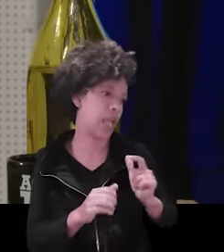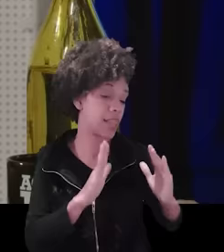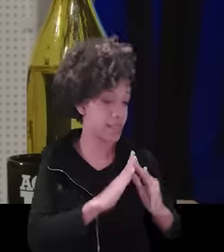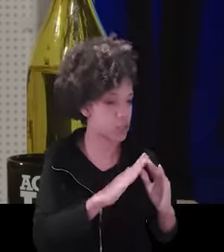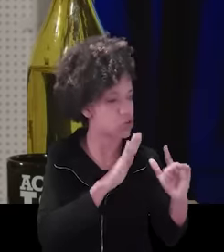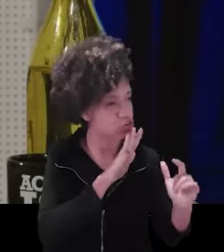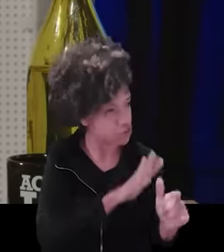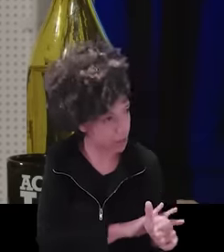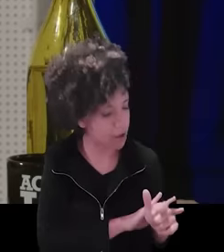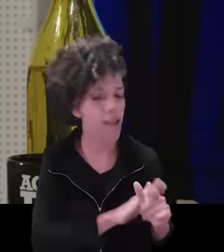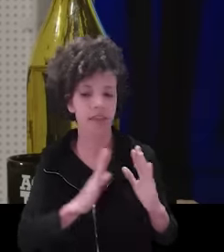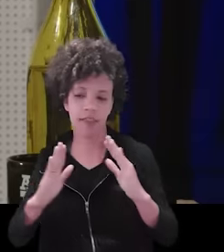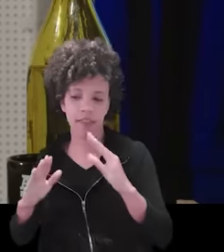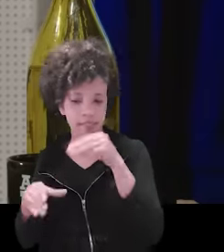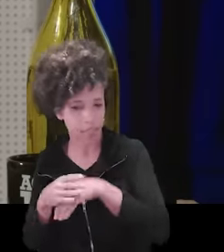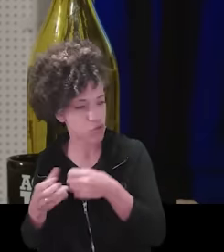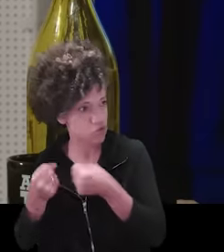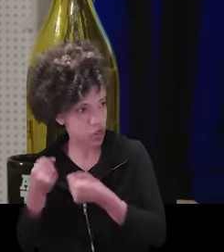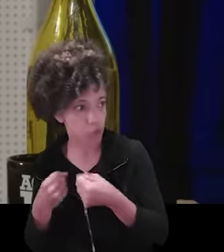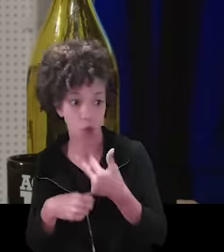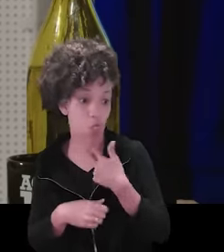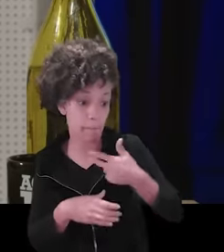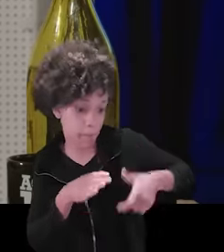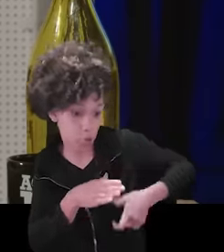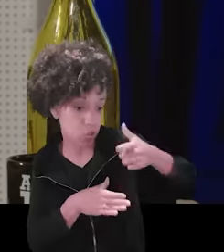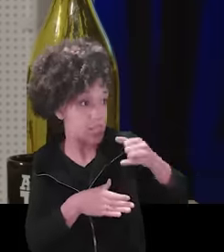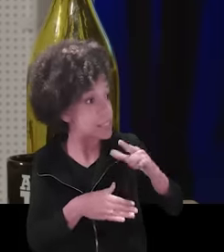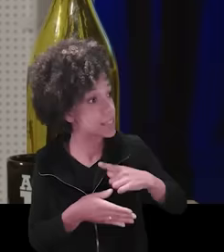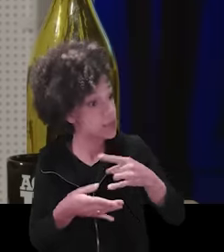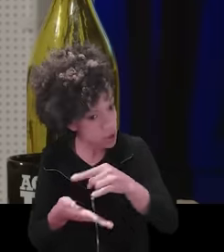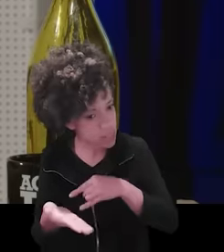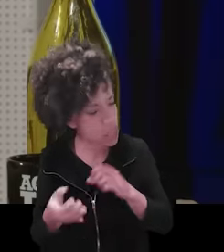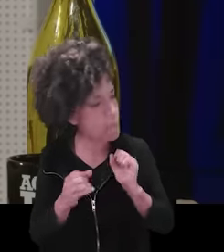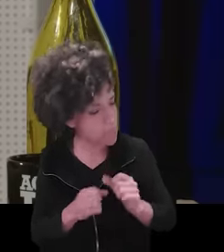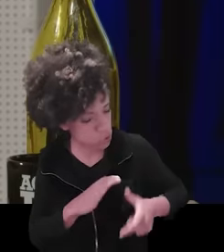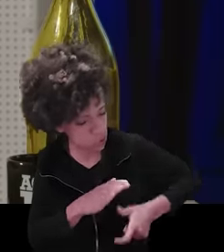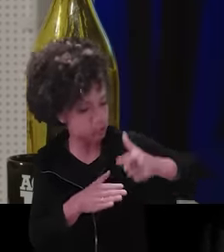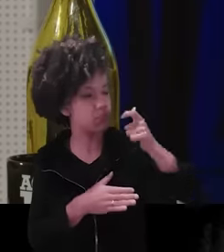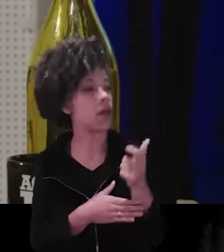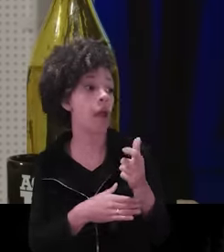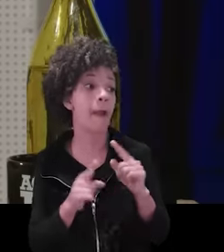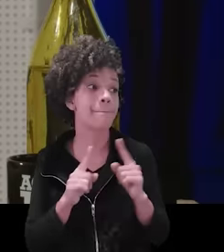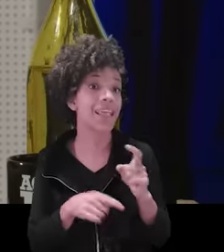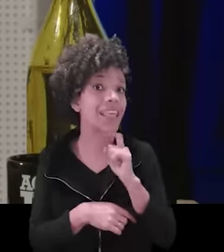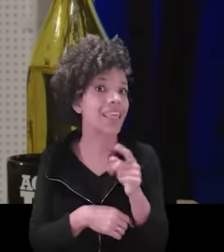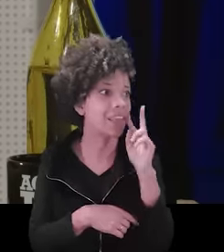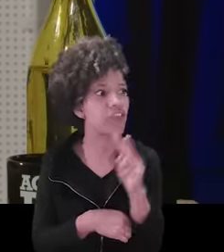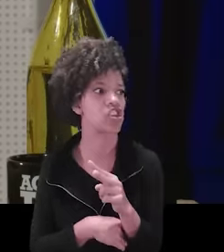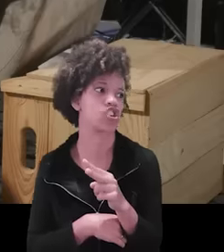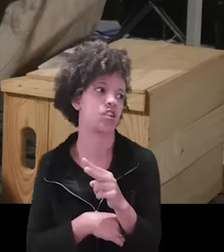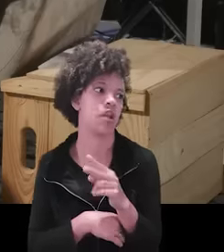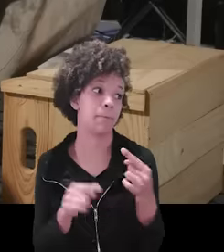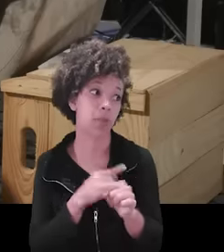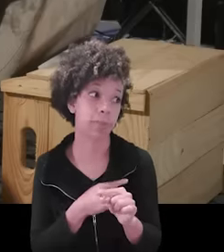da minha casa e dentro do carro e não posso sair com a arma na minha bolsa se eu tenho licença eu posso sair com a arma na minha bolsa desde que ninguém